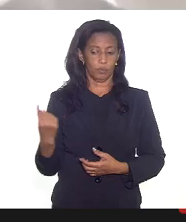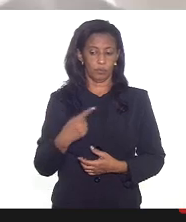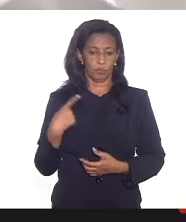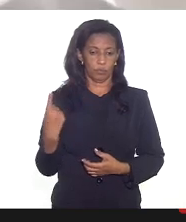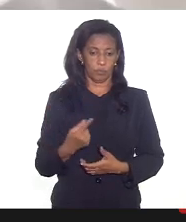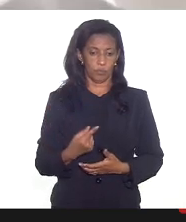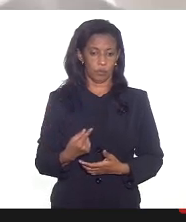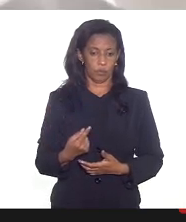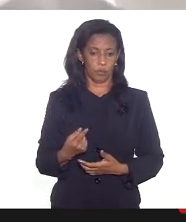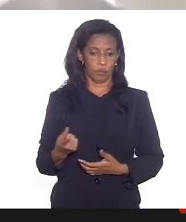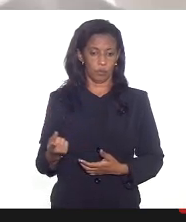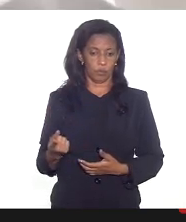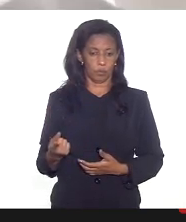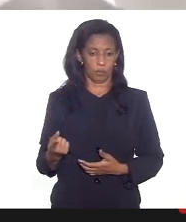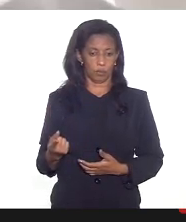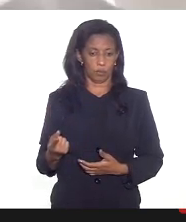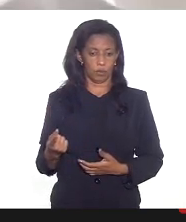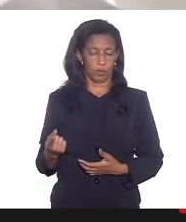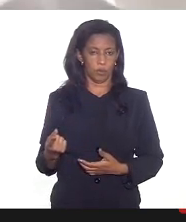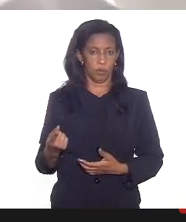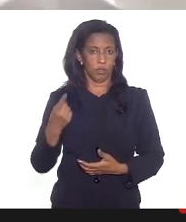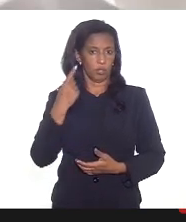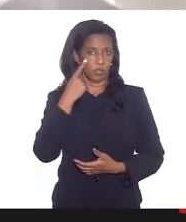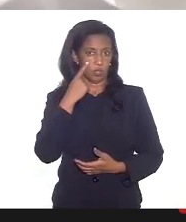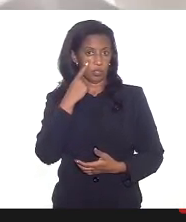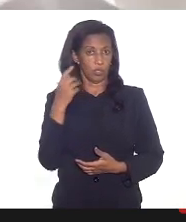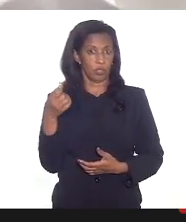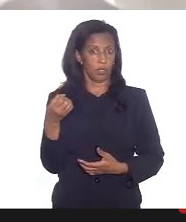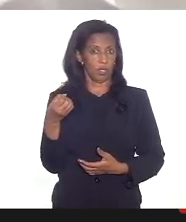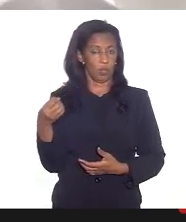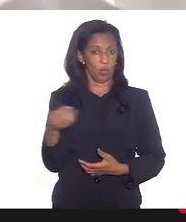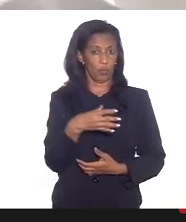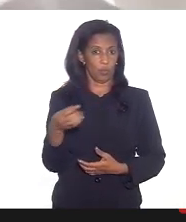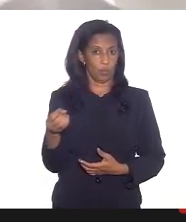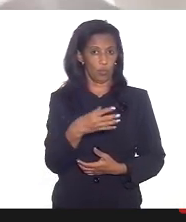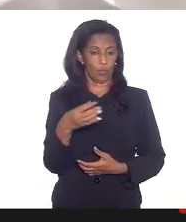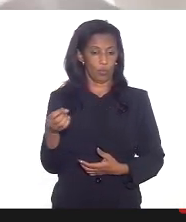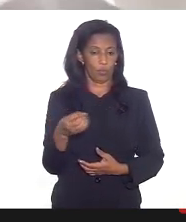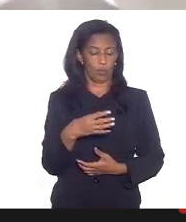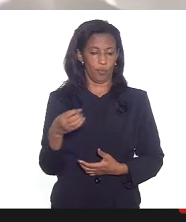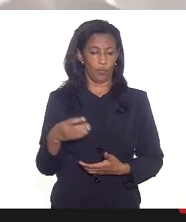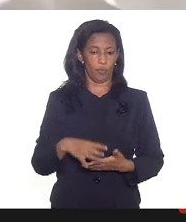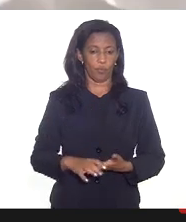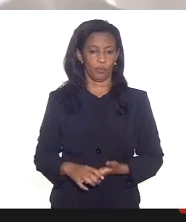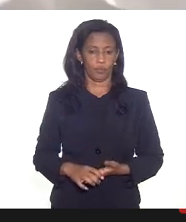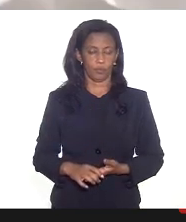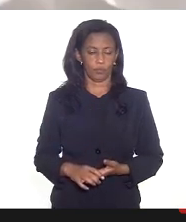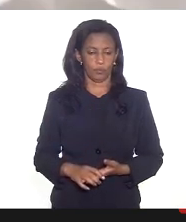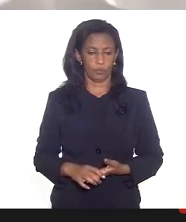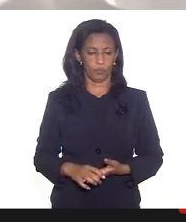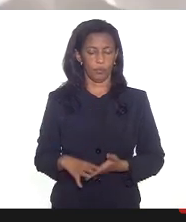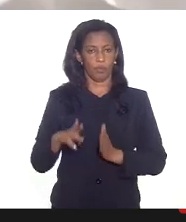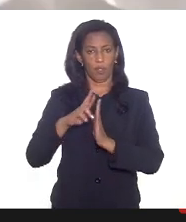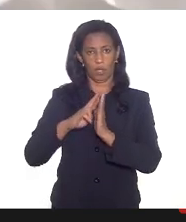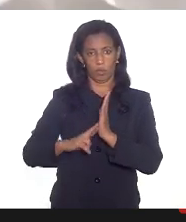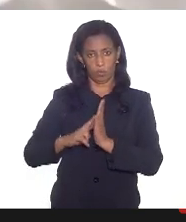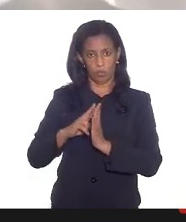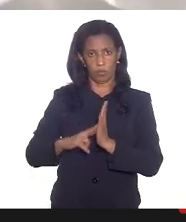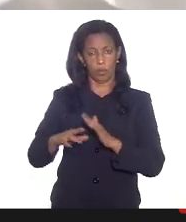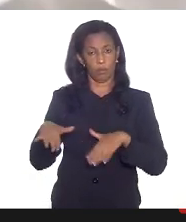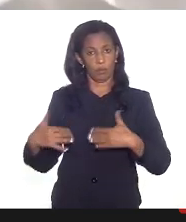estar na perspectiva de receber uma nova uma nova uma nova resolução